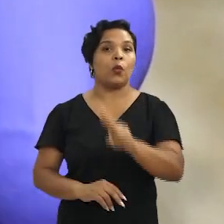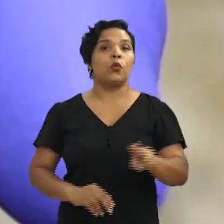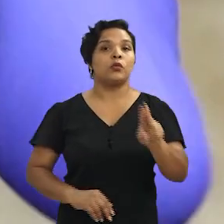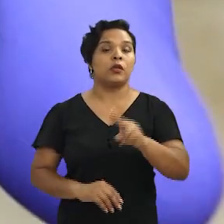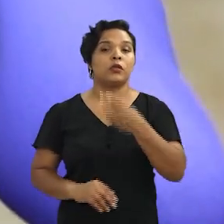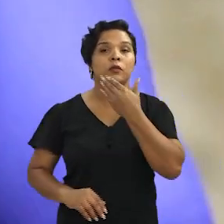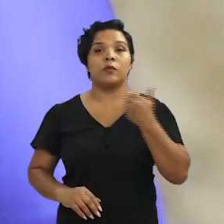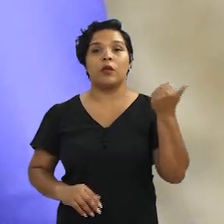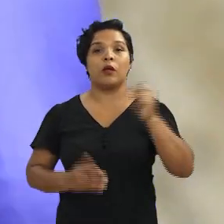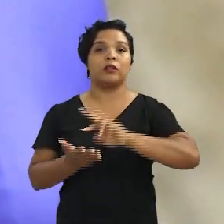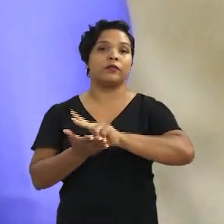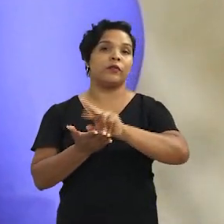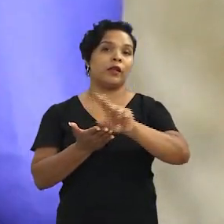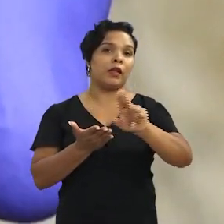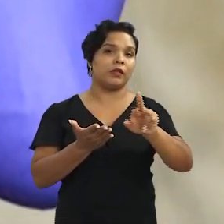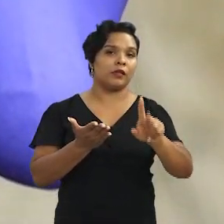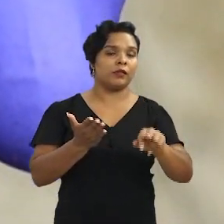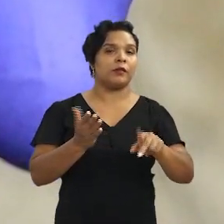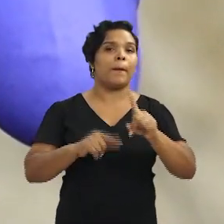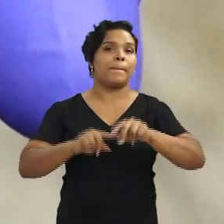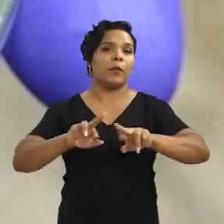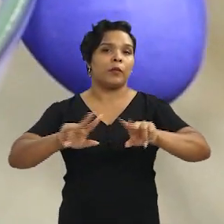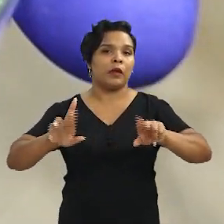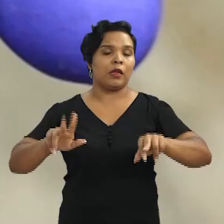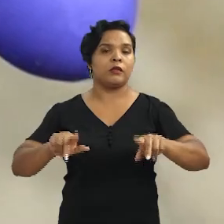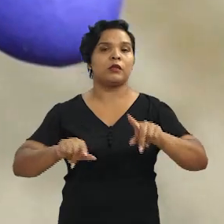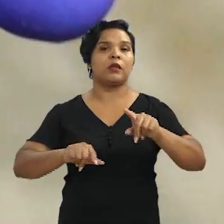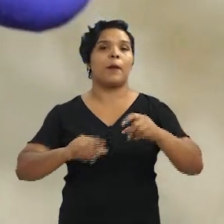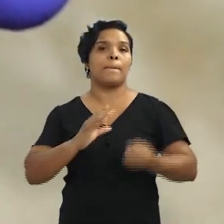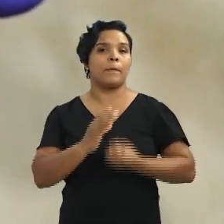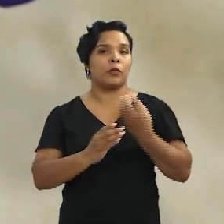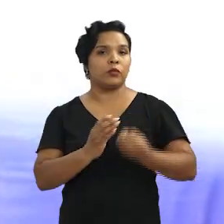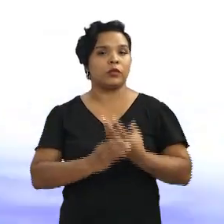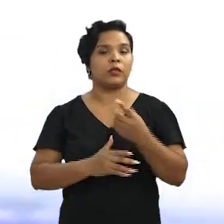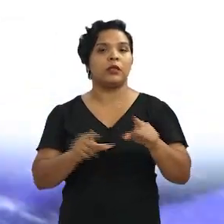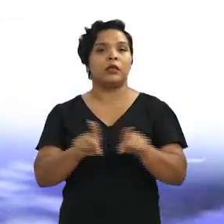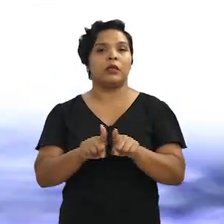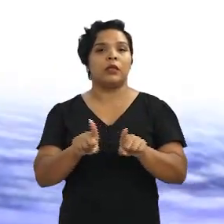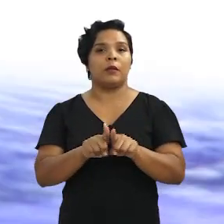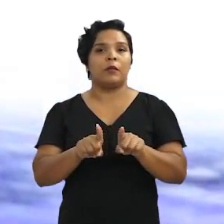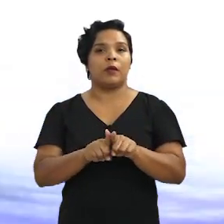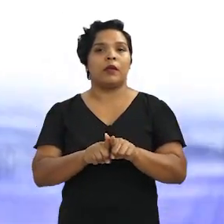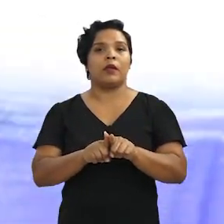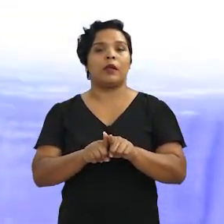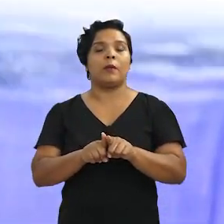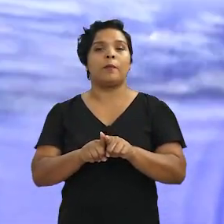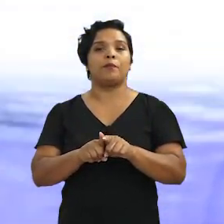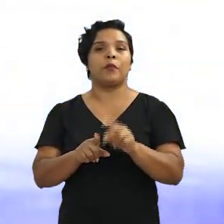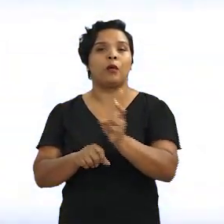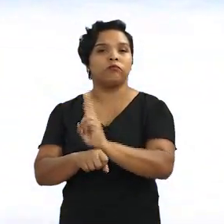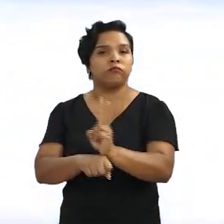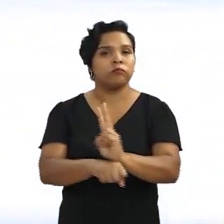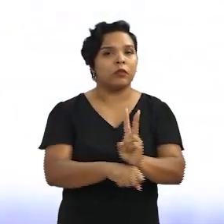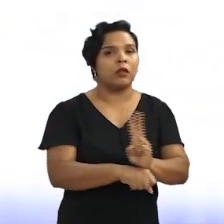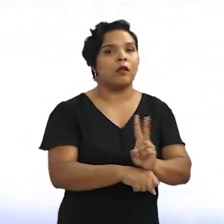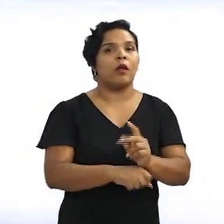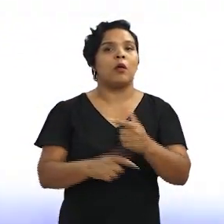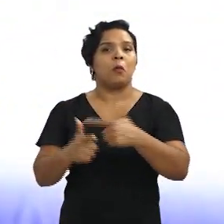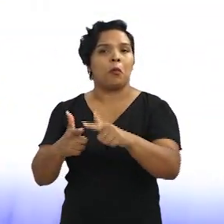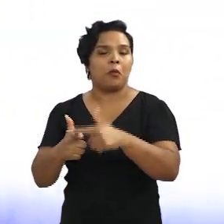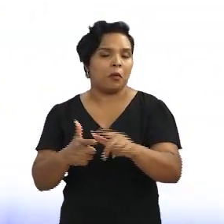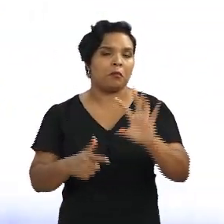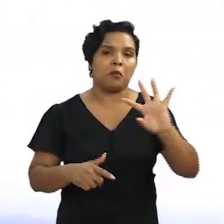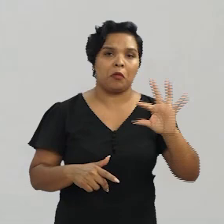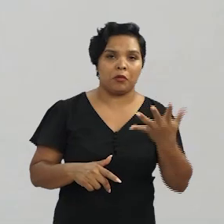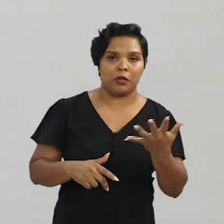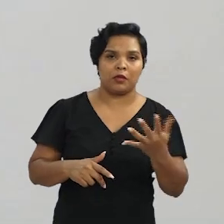uma característica de melhorar diversas propriedades elétricas do material produzido, assim permitindo sua utilização para monitorar diferentes parâmetros, como a